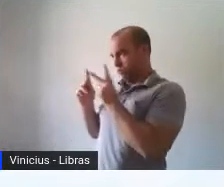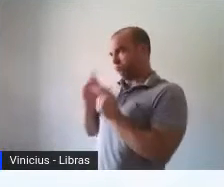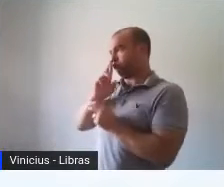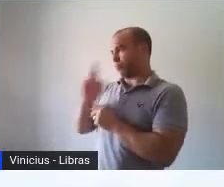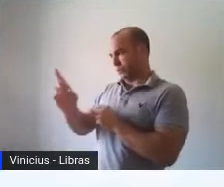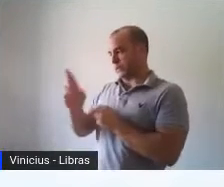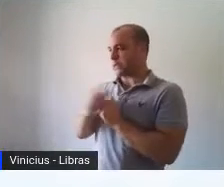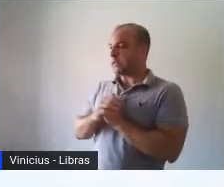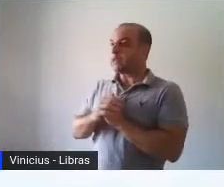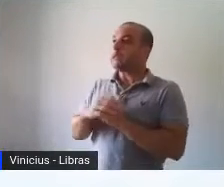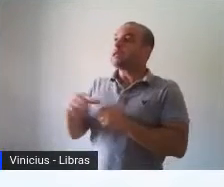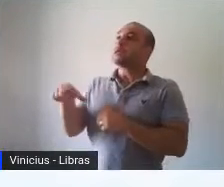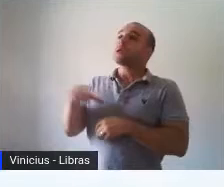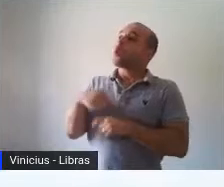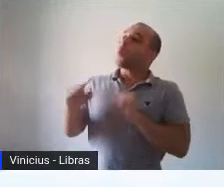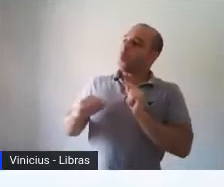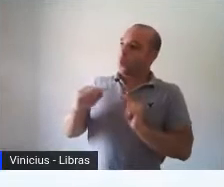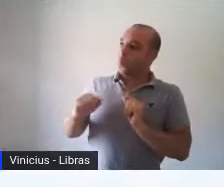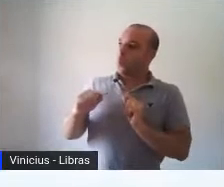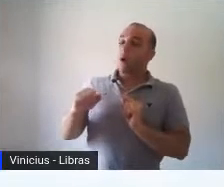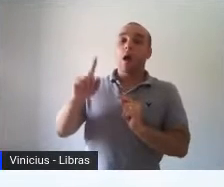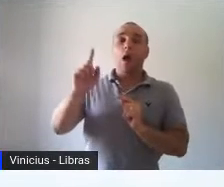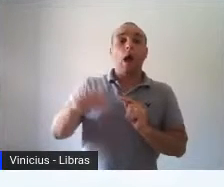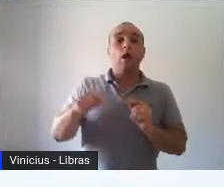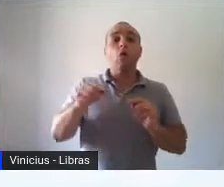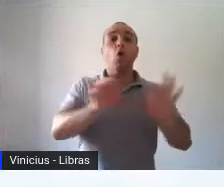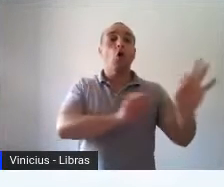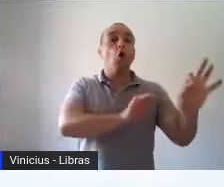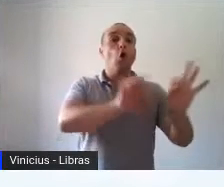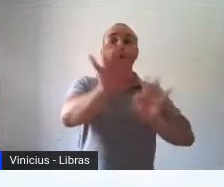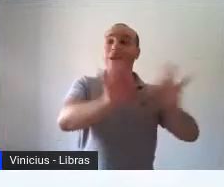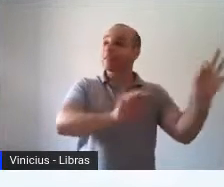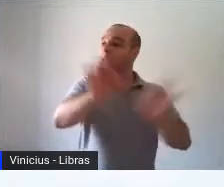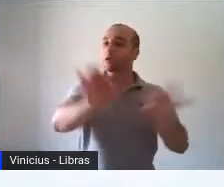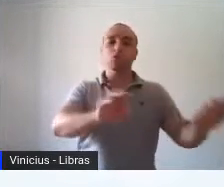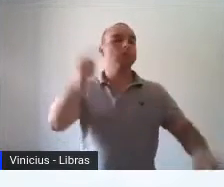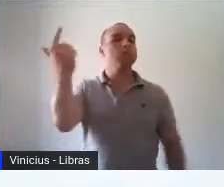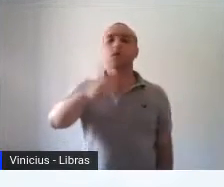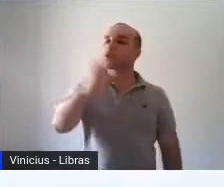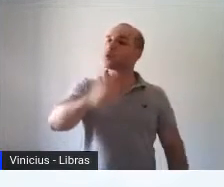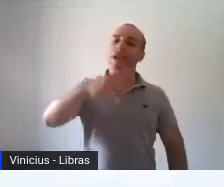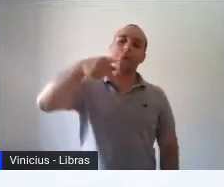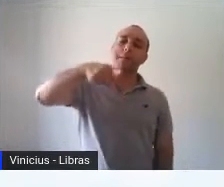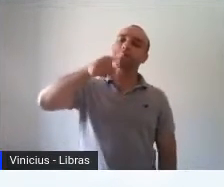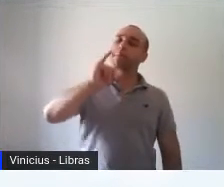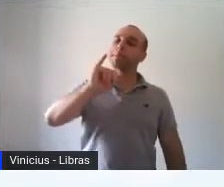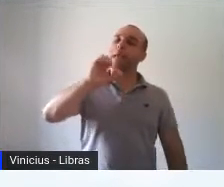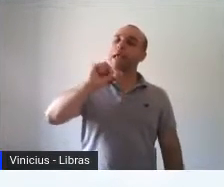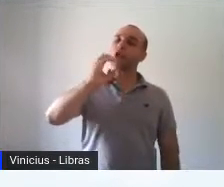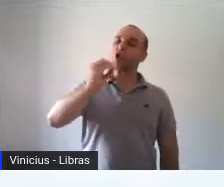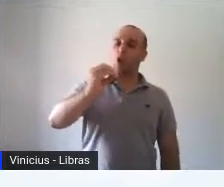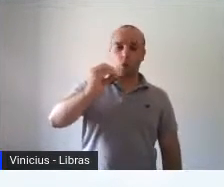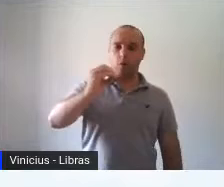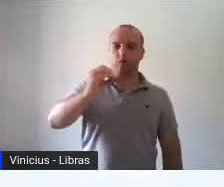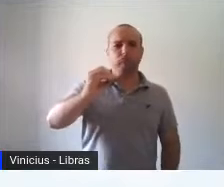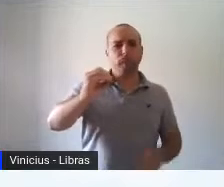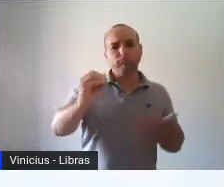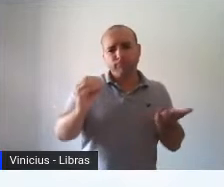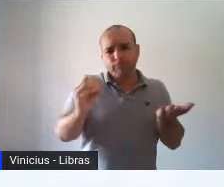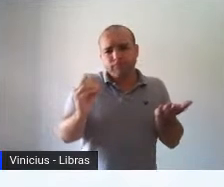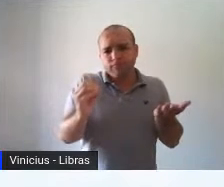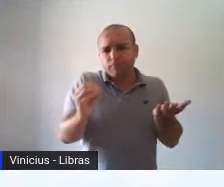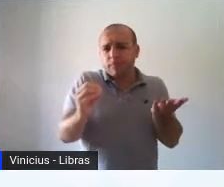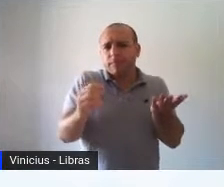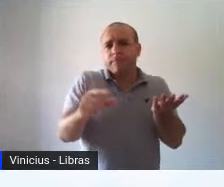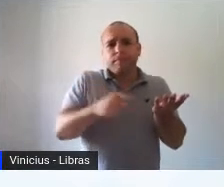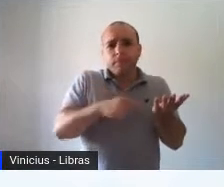categorias inorganizadas, ou que não tenha piso definido em acordo ou convenção coletiva. Né? Então, aquelas